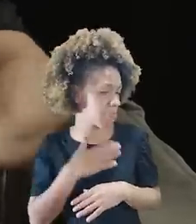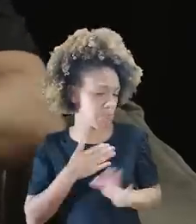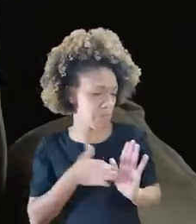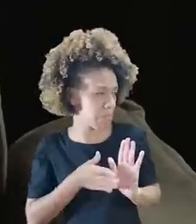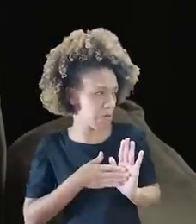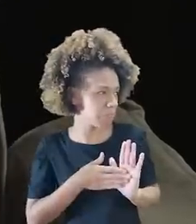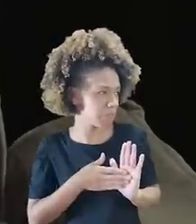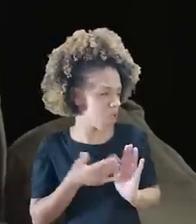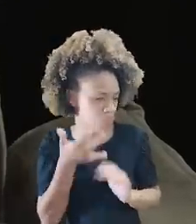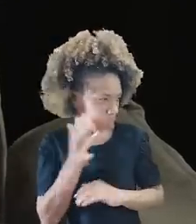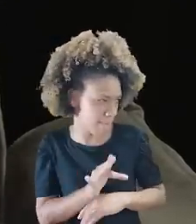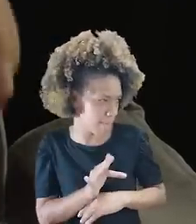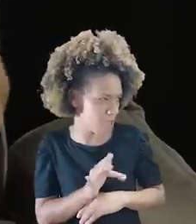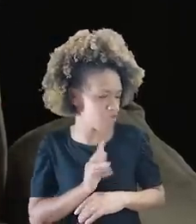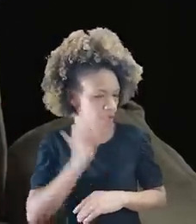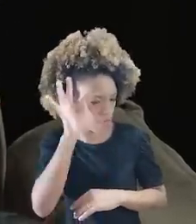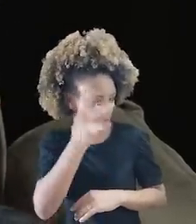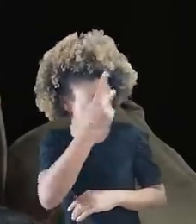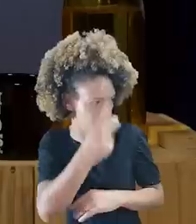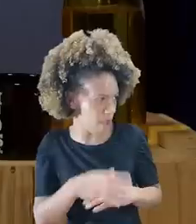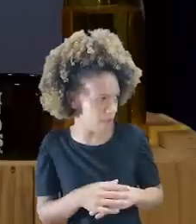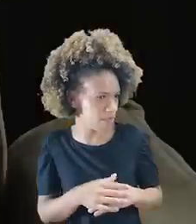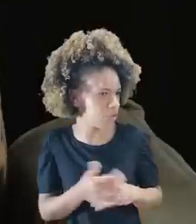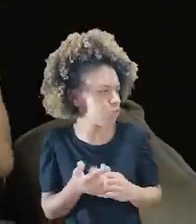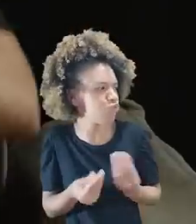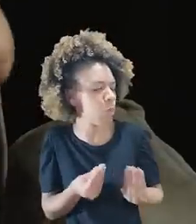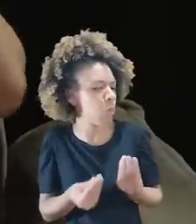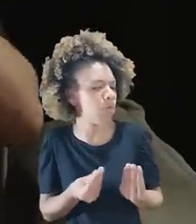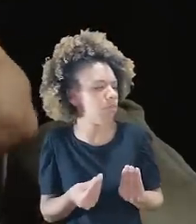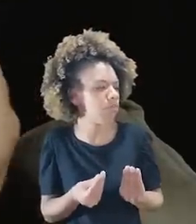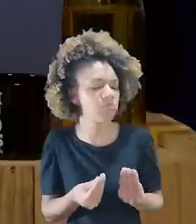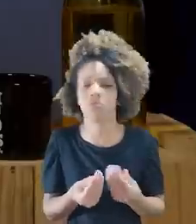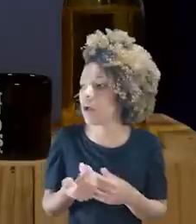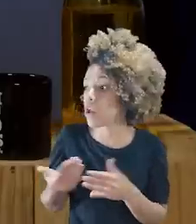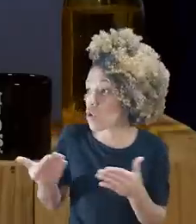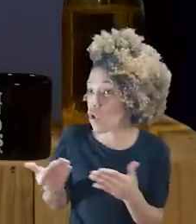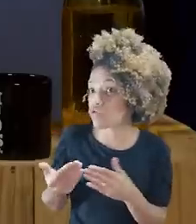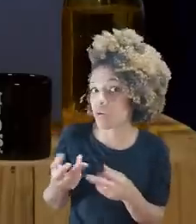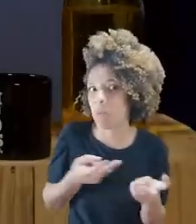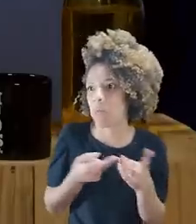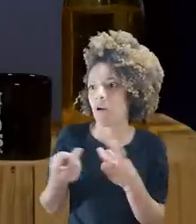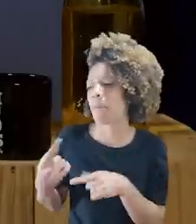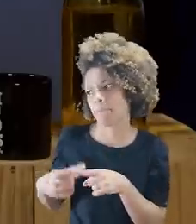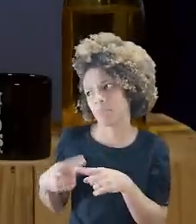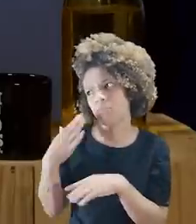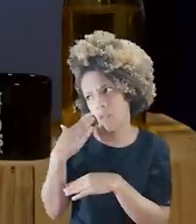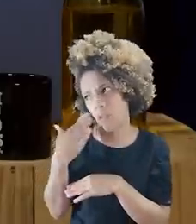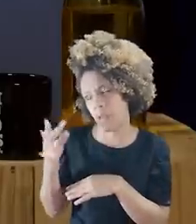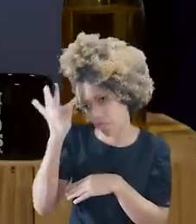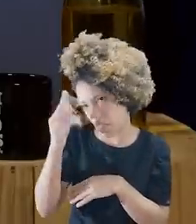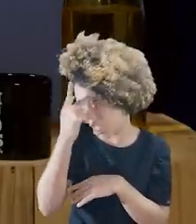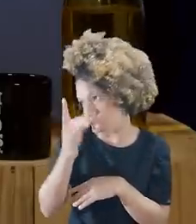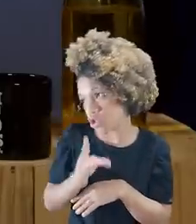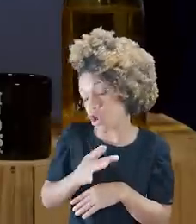tal você não sabia porque não tinha o TDH não era tão né grande quanto é hoje e hoje eu vejo ass Nossa porque você sabe né o TDH al